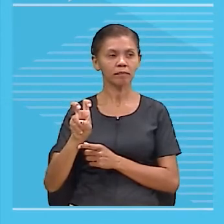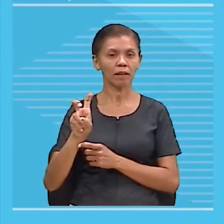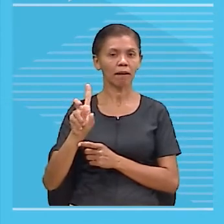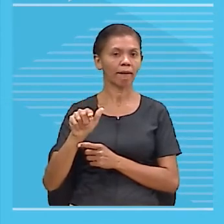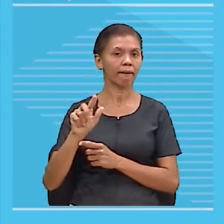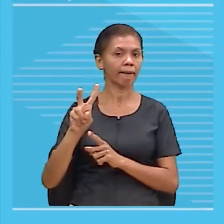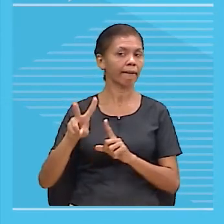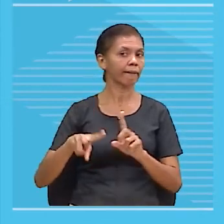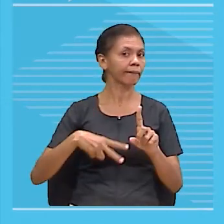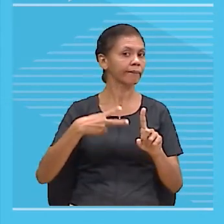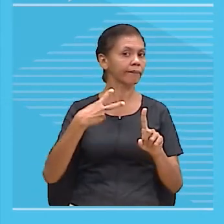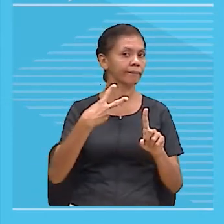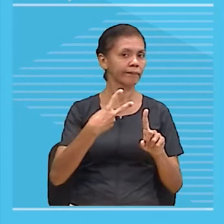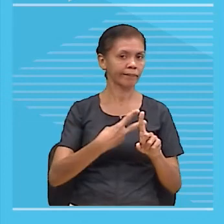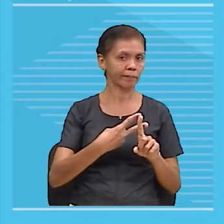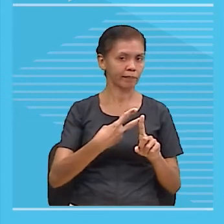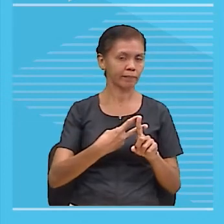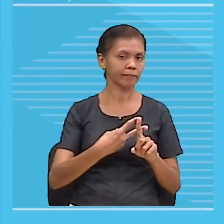dele.